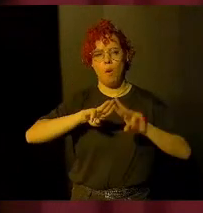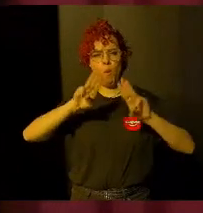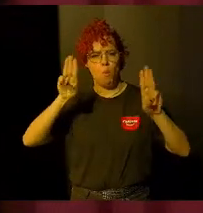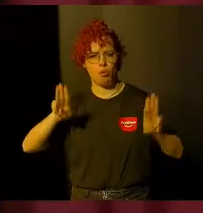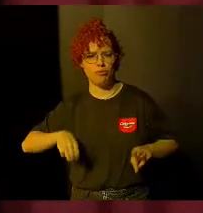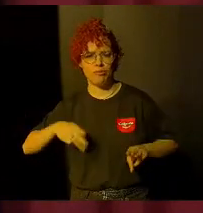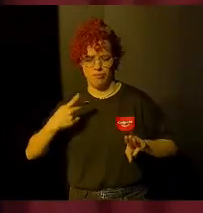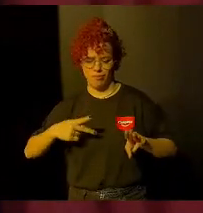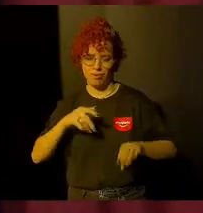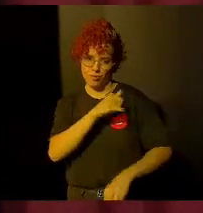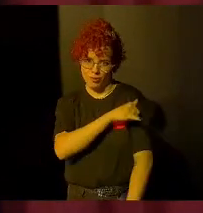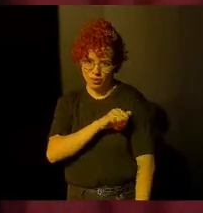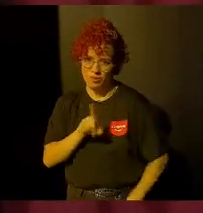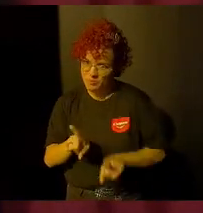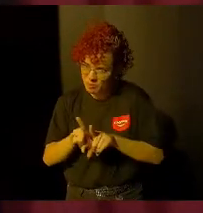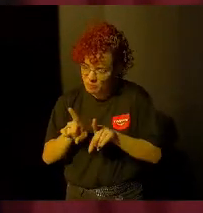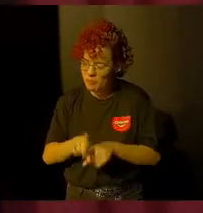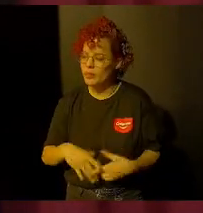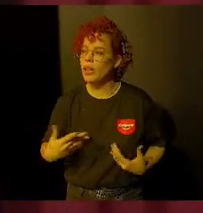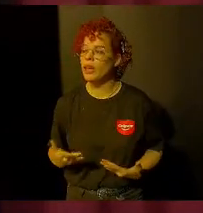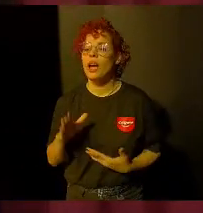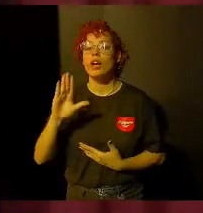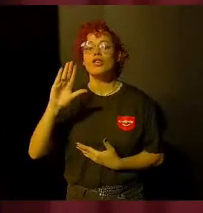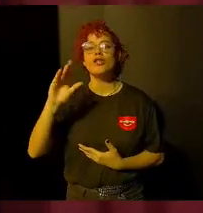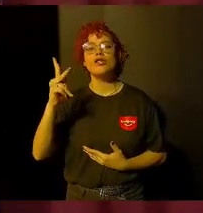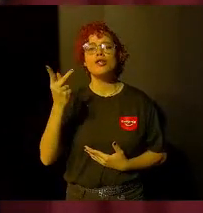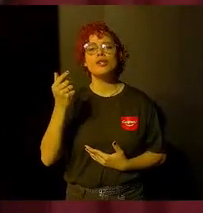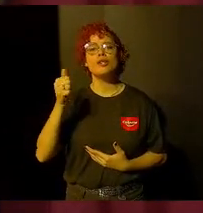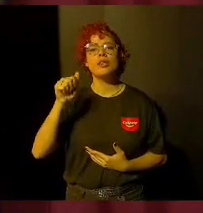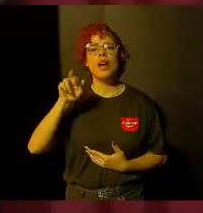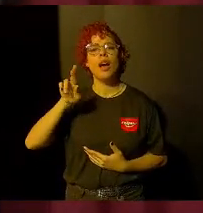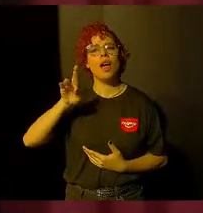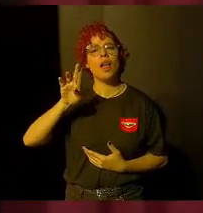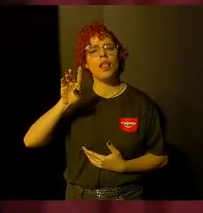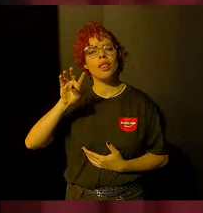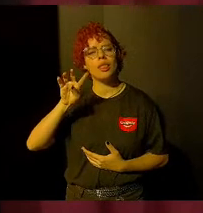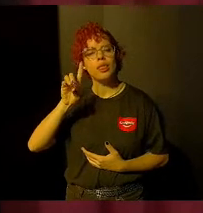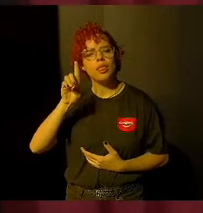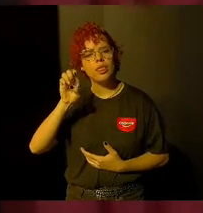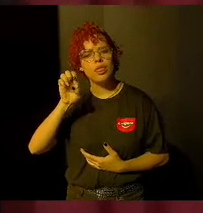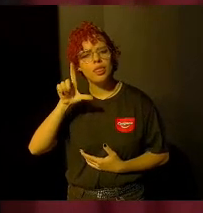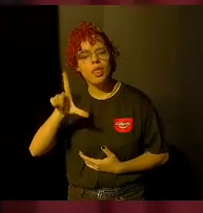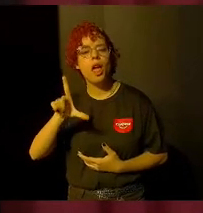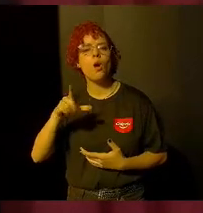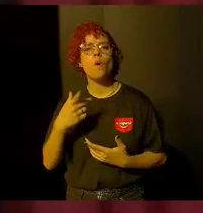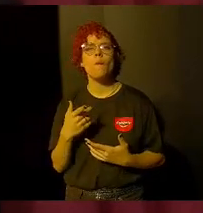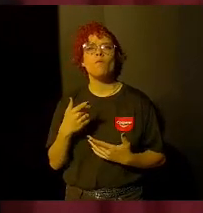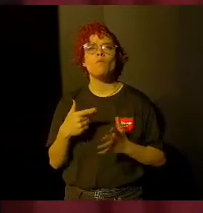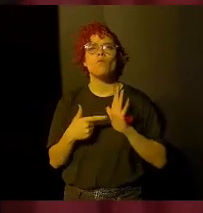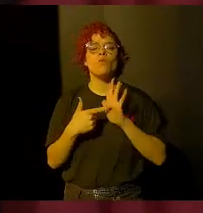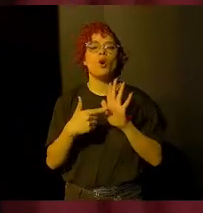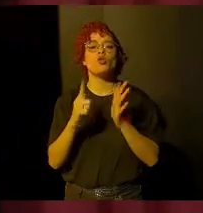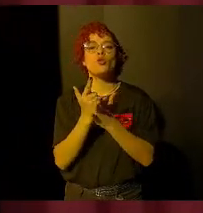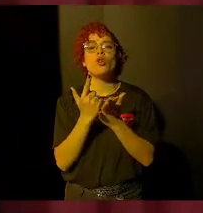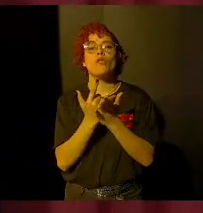o charbel ele ele define né o livro como uma biografia especulativa